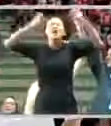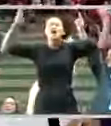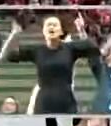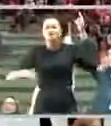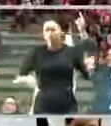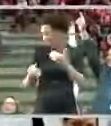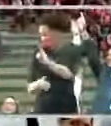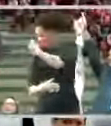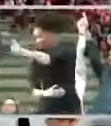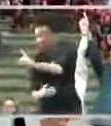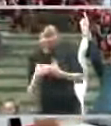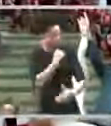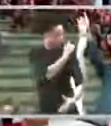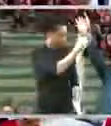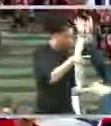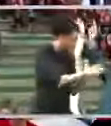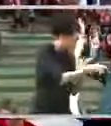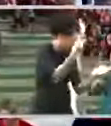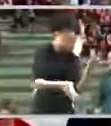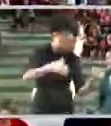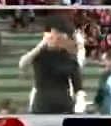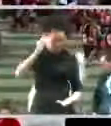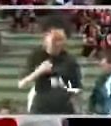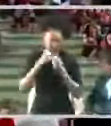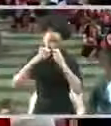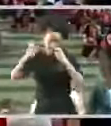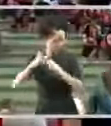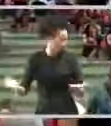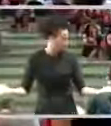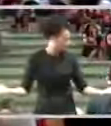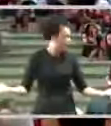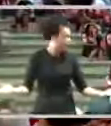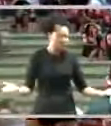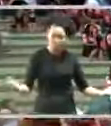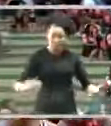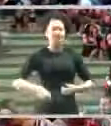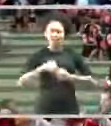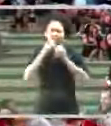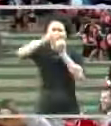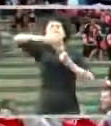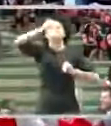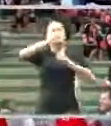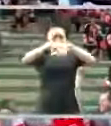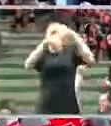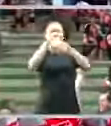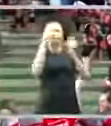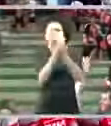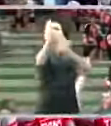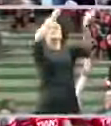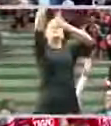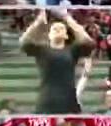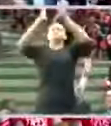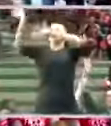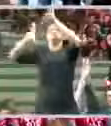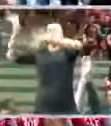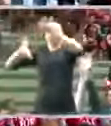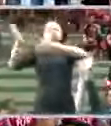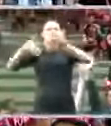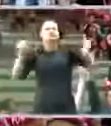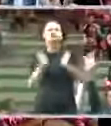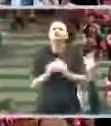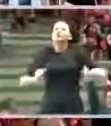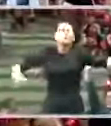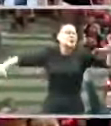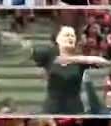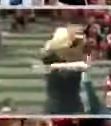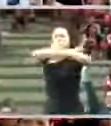Pergunta para quem está do lado, tu vai perder para a vaca? Diga, vou nada, eu vou abrir a boca e vou dar glória. Então deixa eu ouvir a glória, o